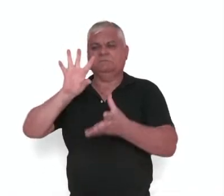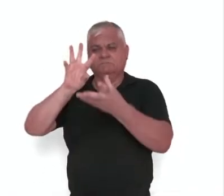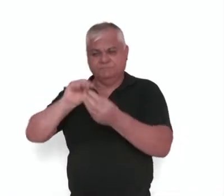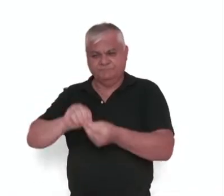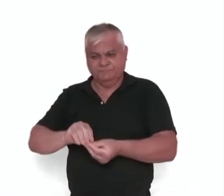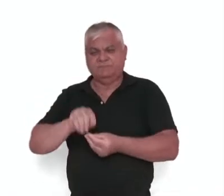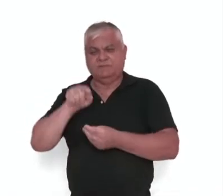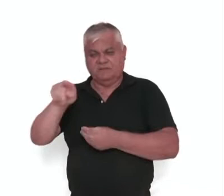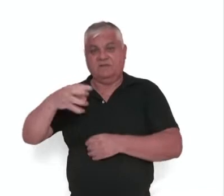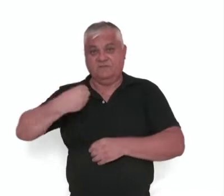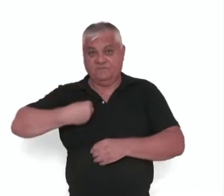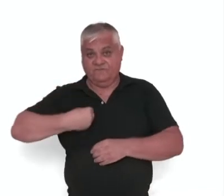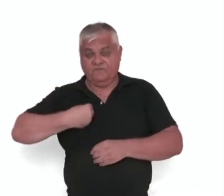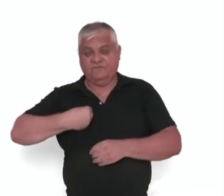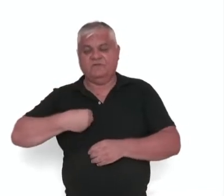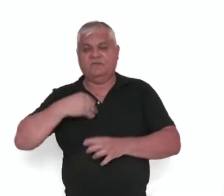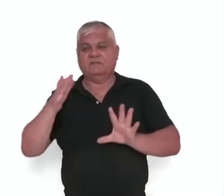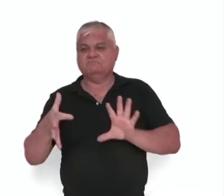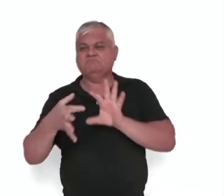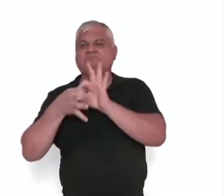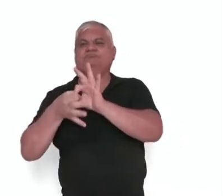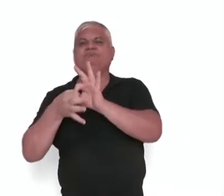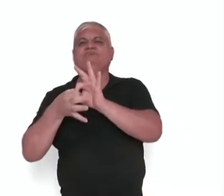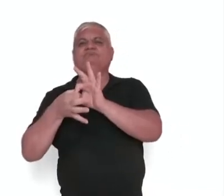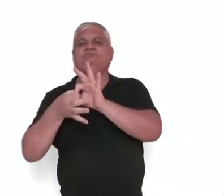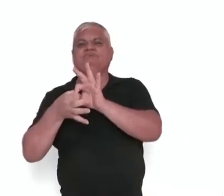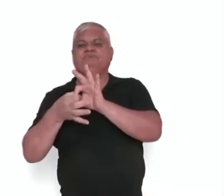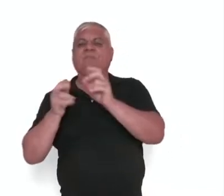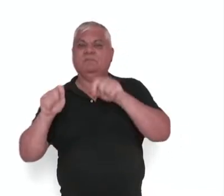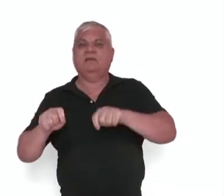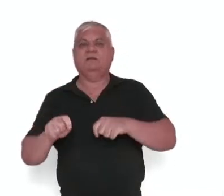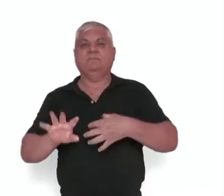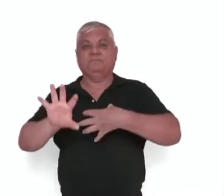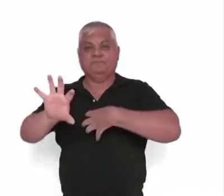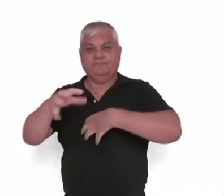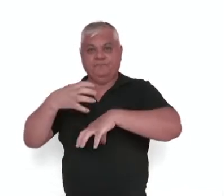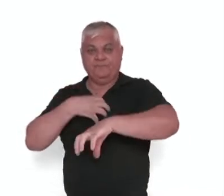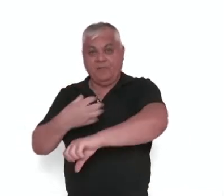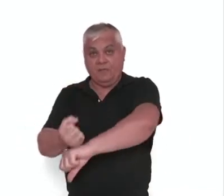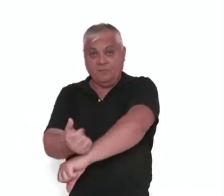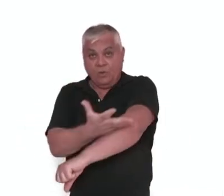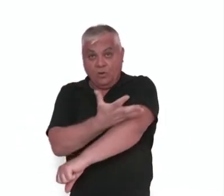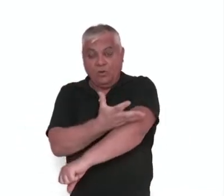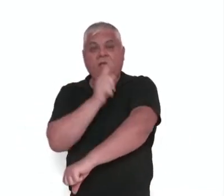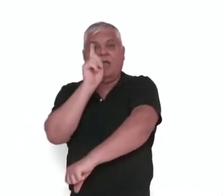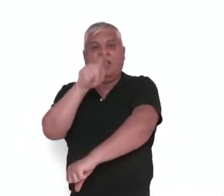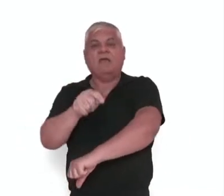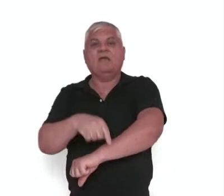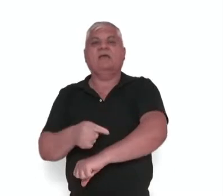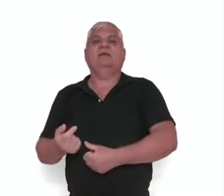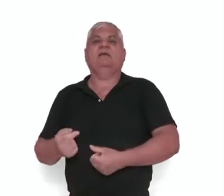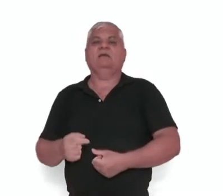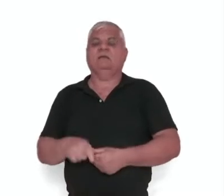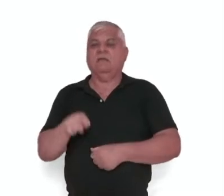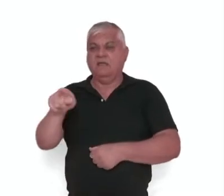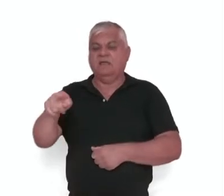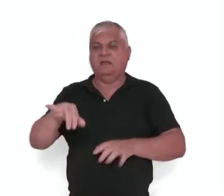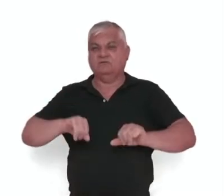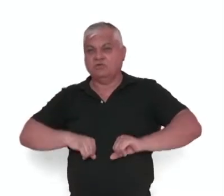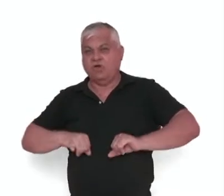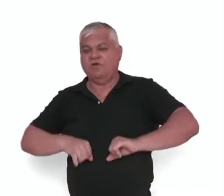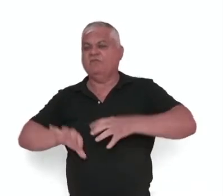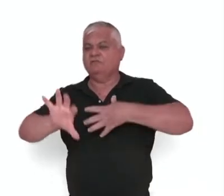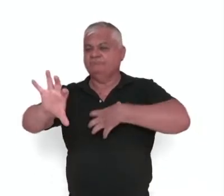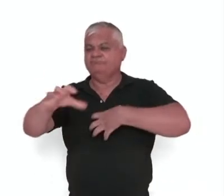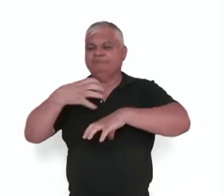se encontra, nos conectamos melhor. A empatia emocional seria a habilidade de sentir o que o outro sente.